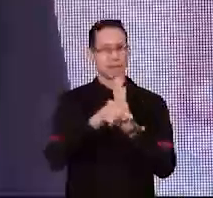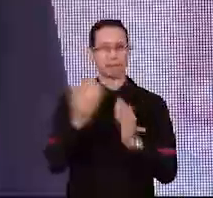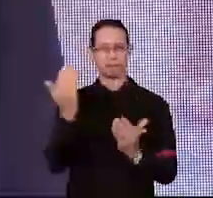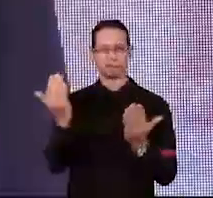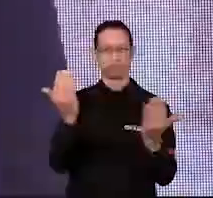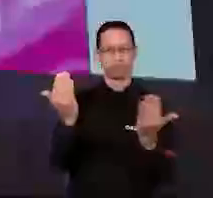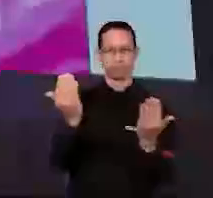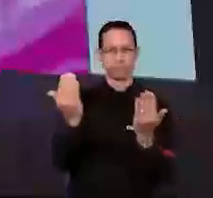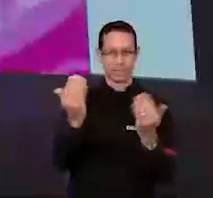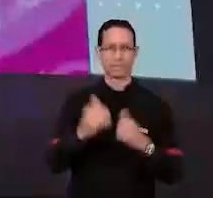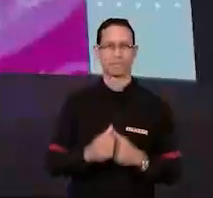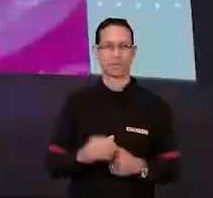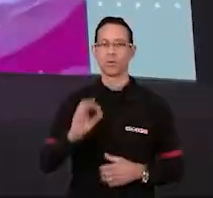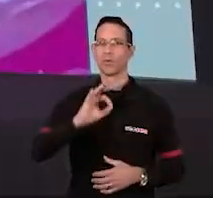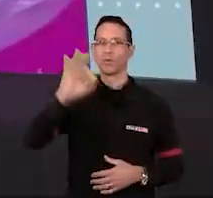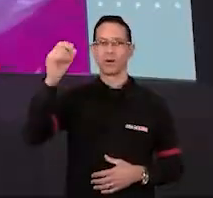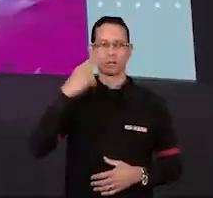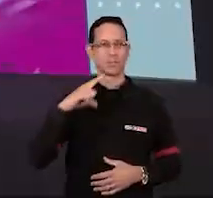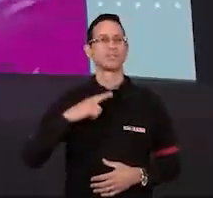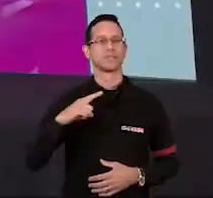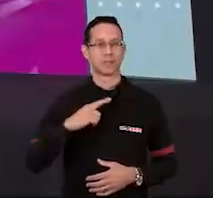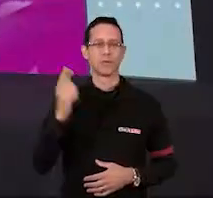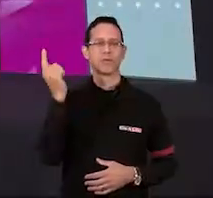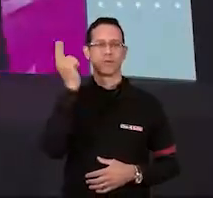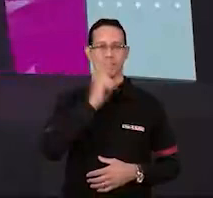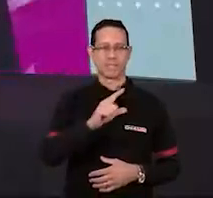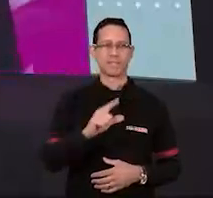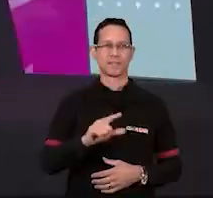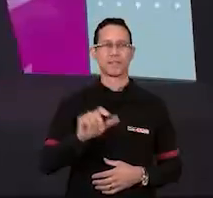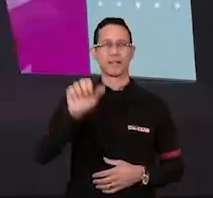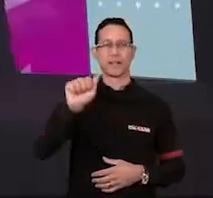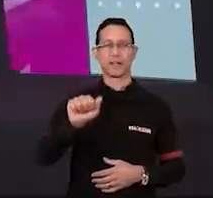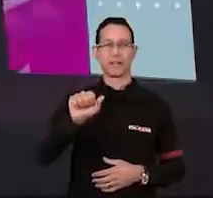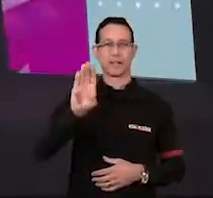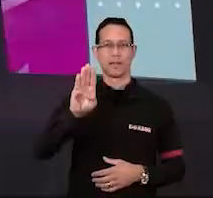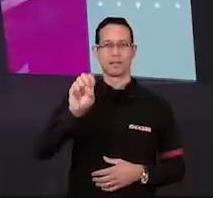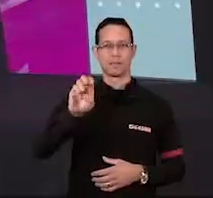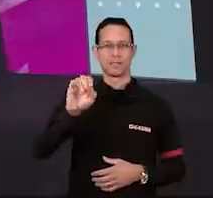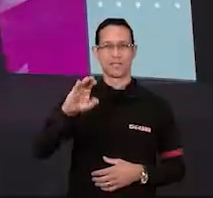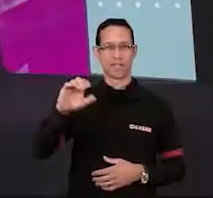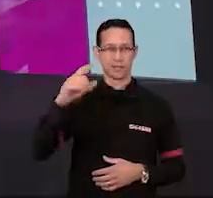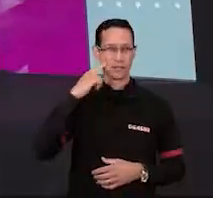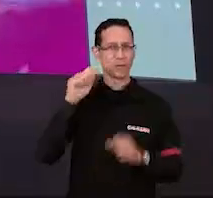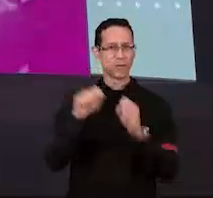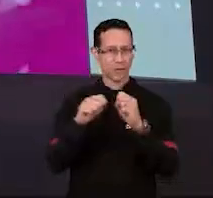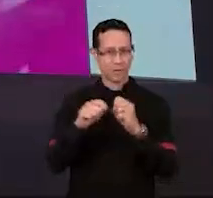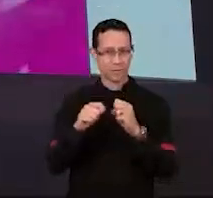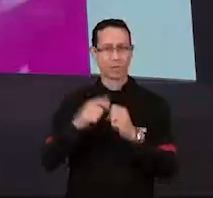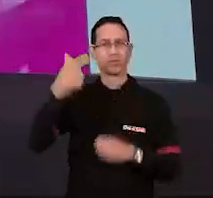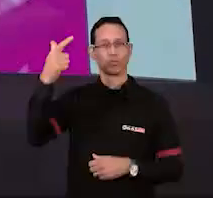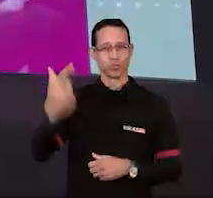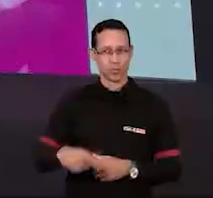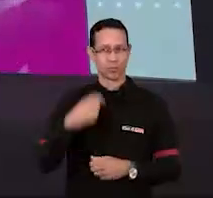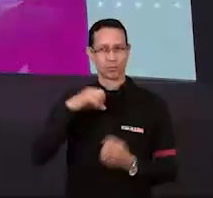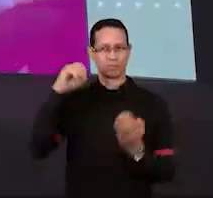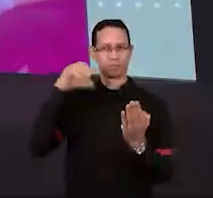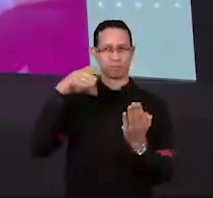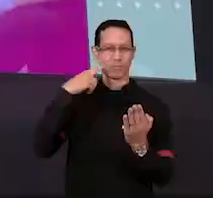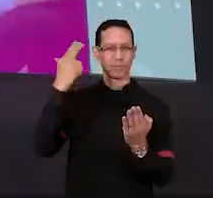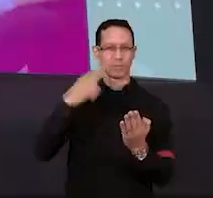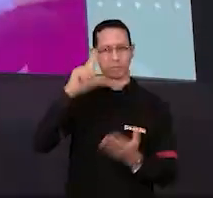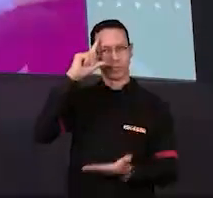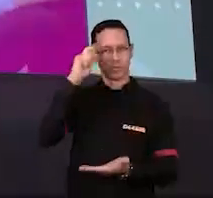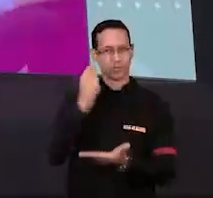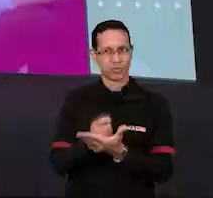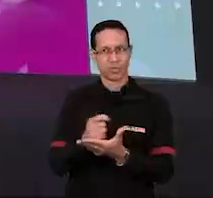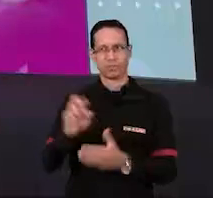está ótimo, porque ele até fistulava, ele chegava a fazer um abscesso. Então, a gente vai fazer um novo exame de imagem e decidir junto a